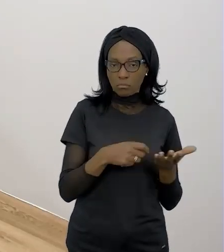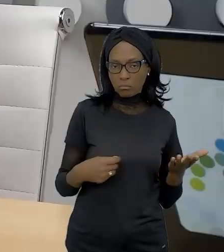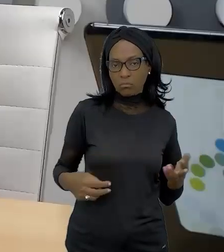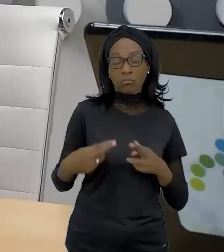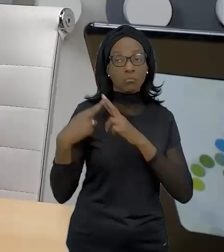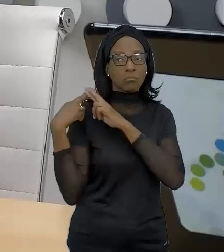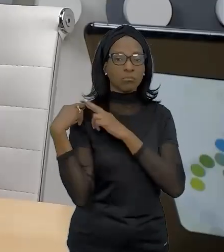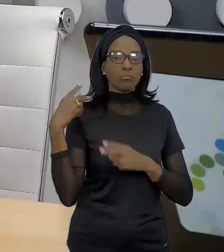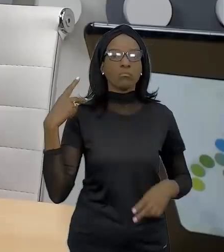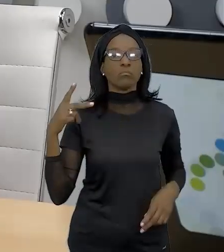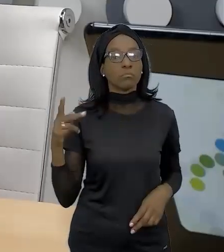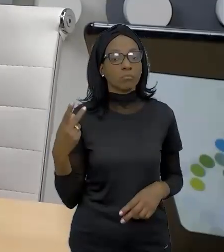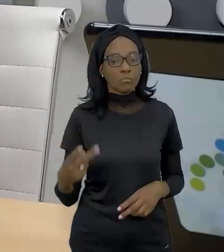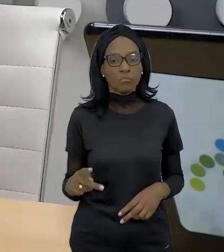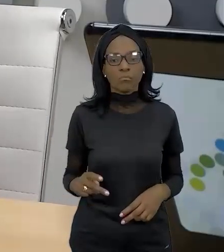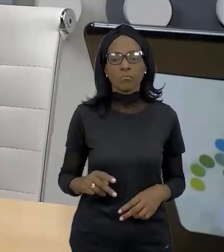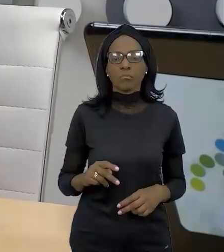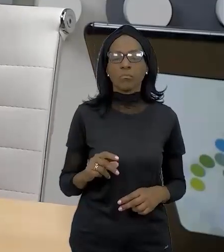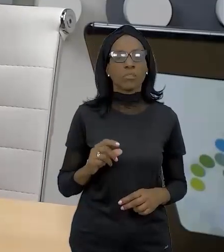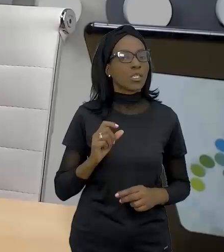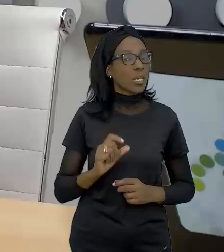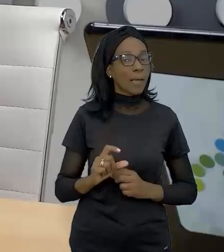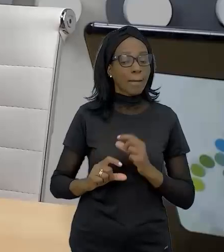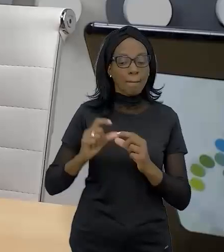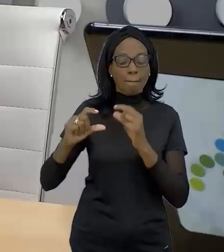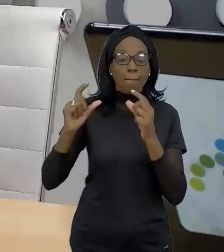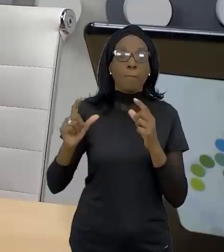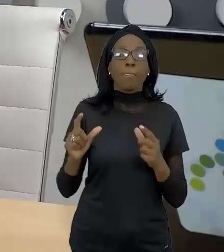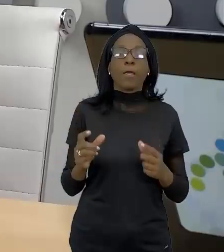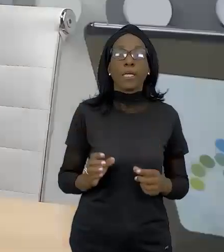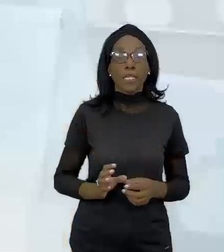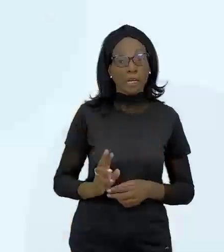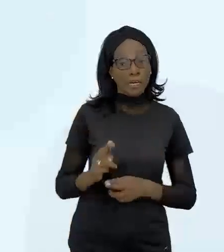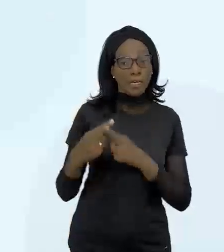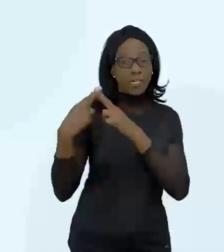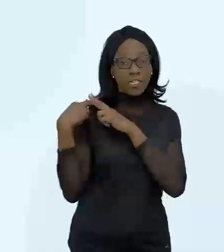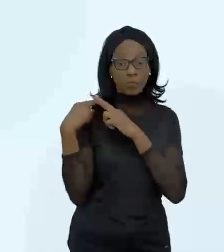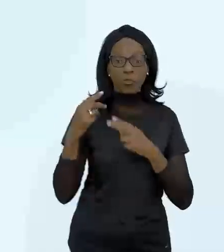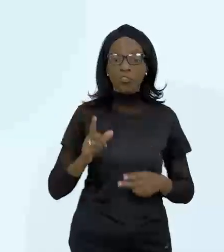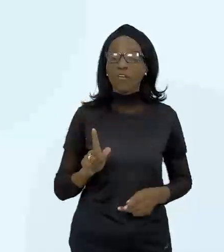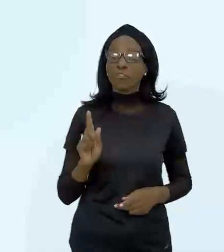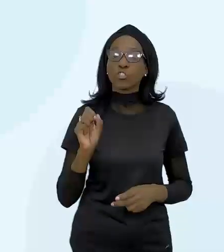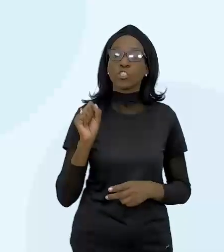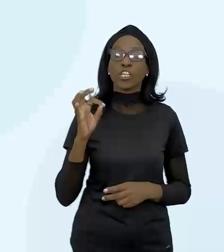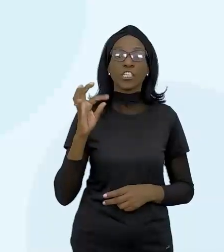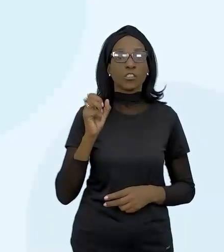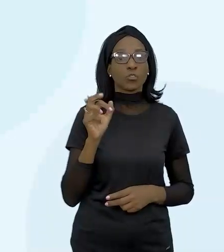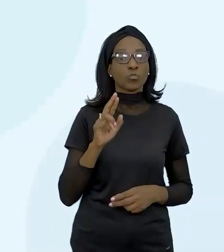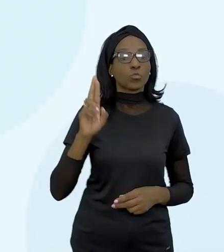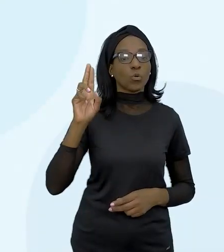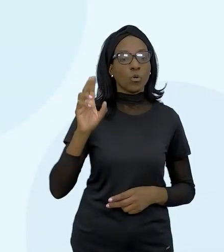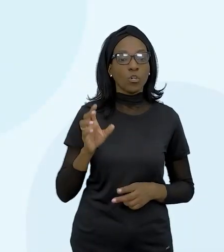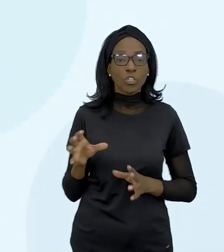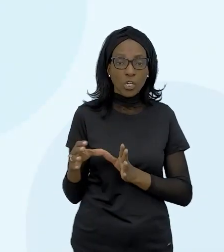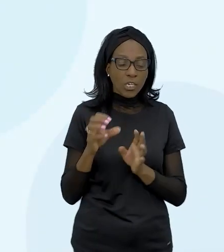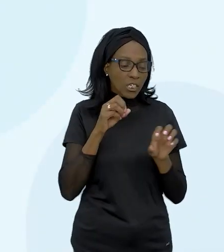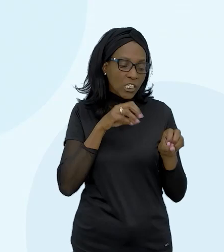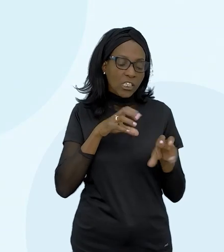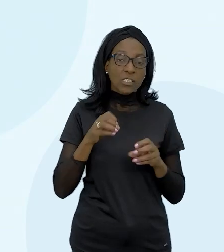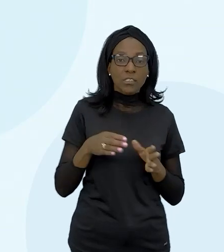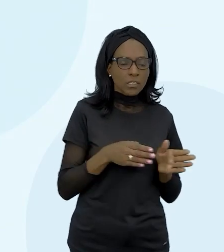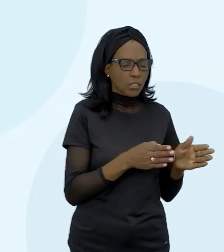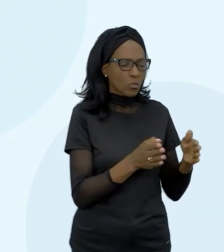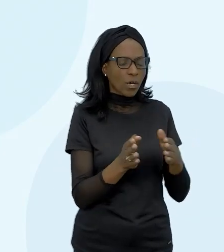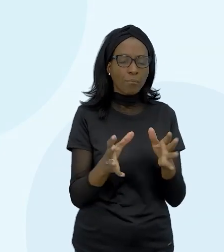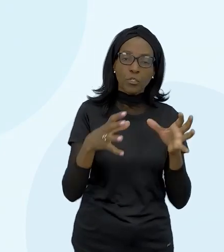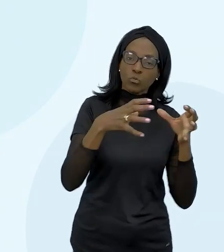cada vez mais um gestor e orientador de caminhos coletivos e individuais, previsíveis e